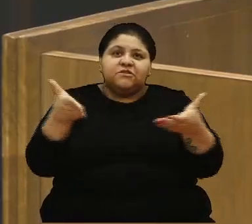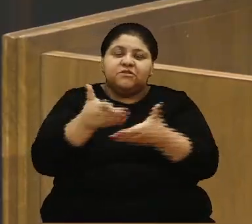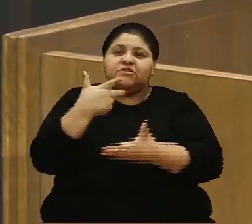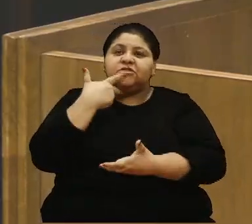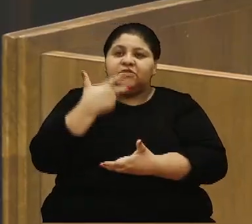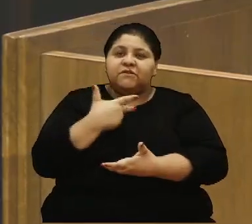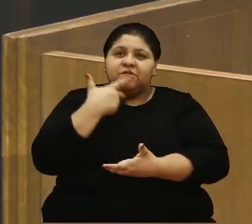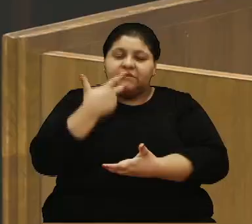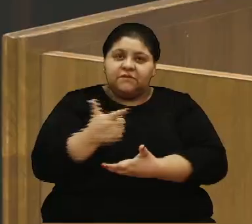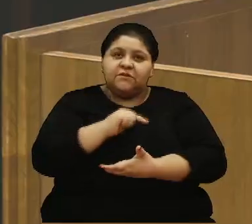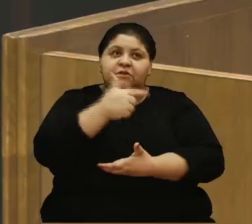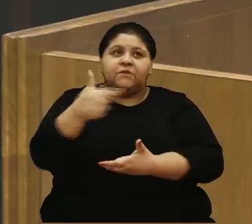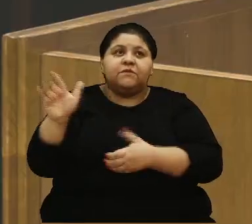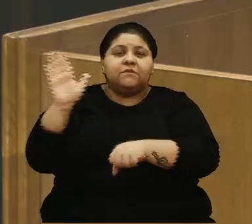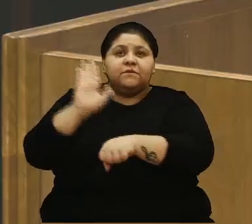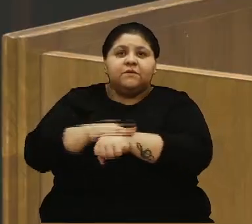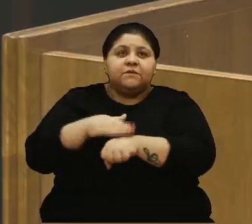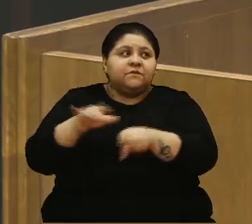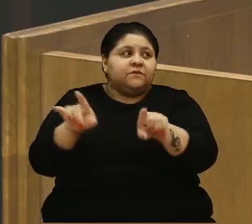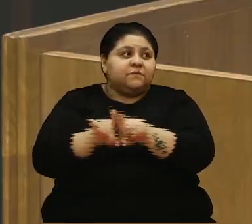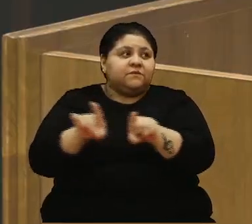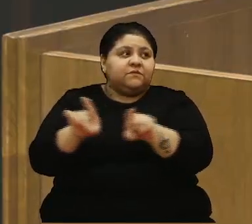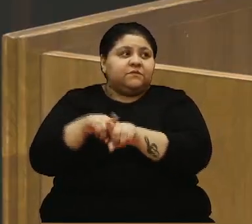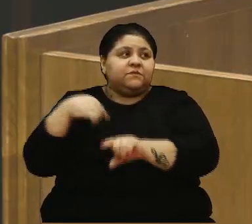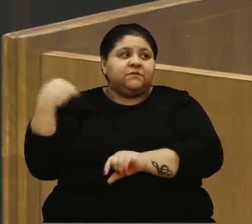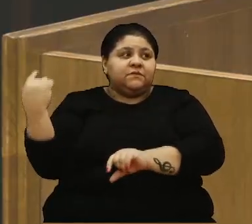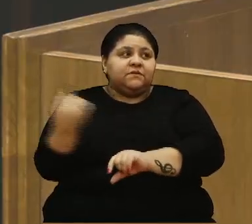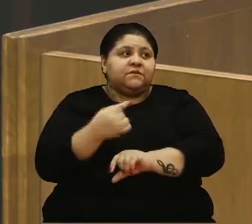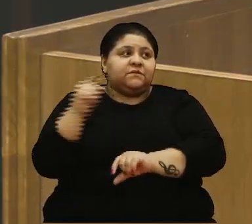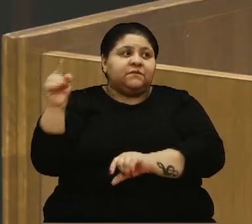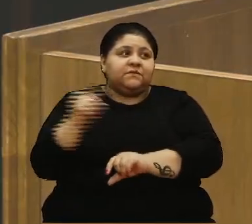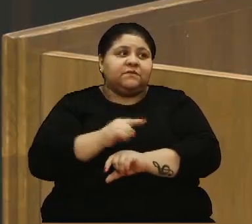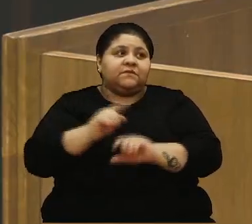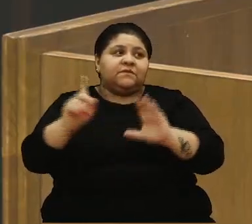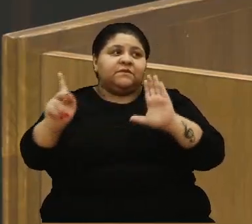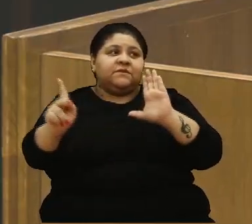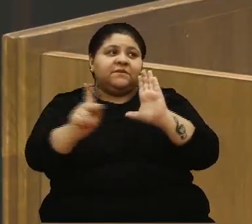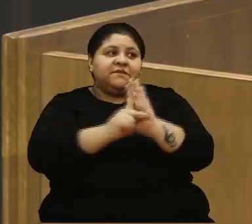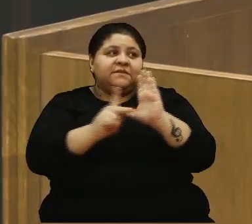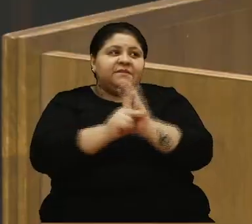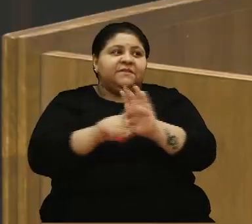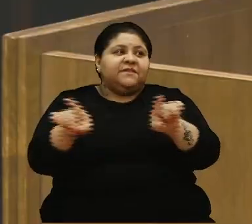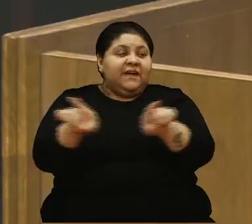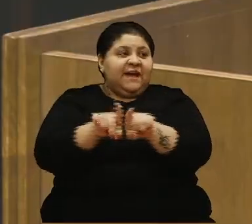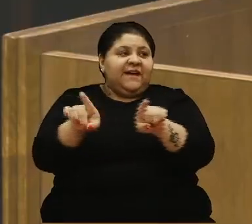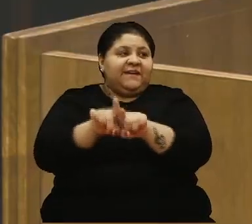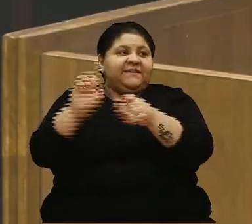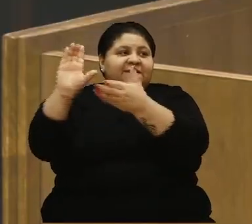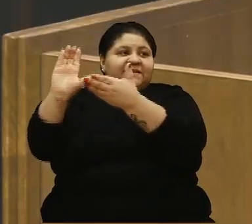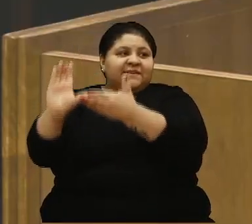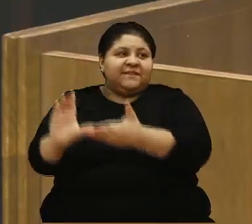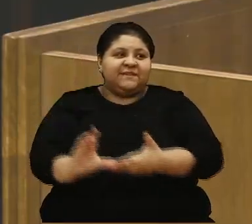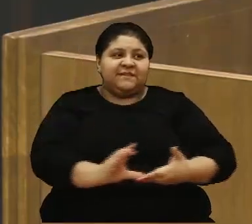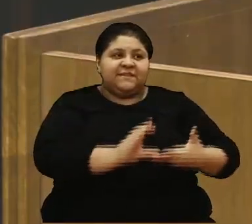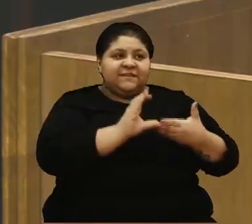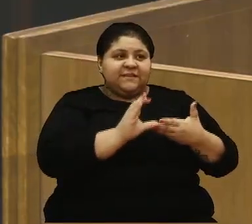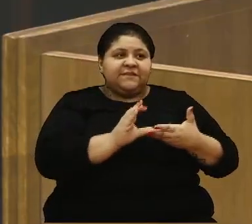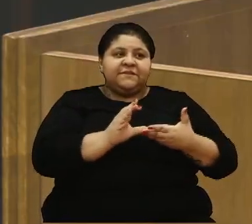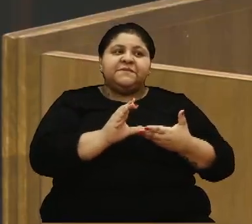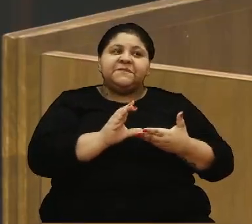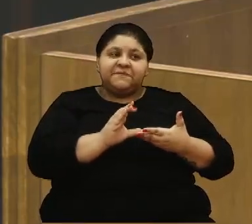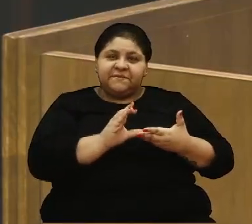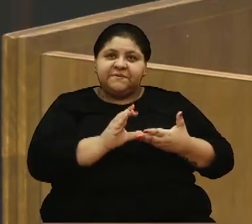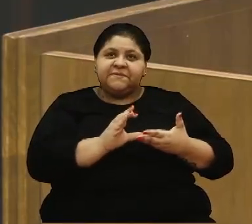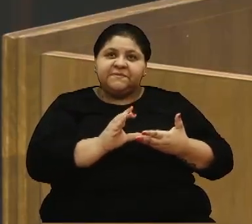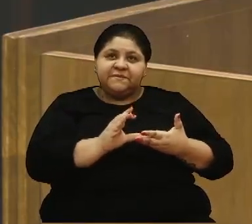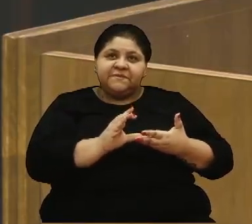já falei em outro momento para os colegas. É um projeto que tem financiamento, né? Leis de incentivo à